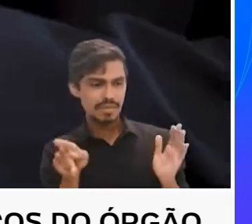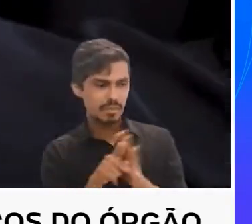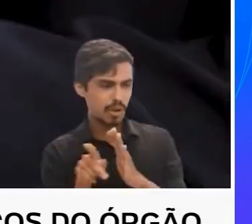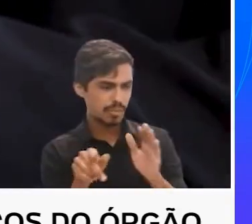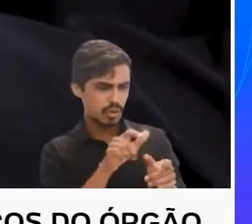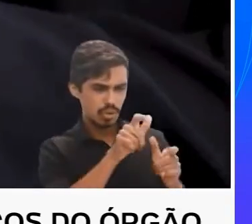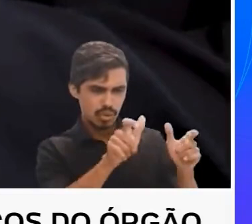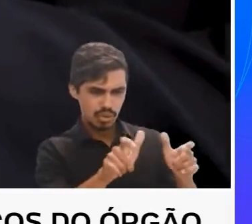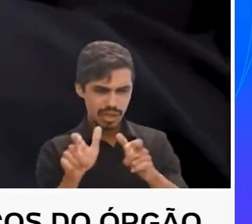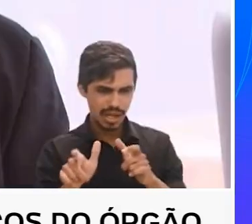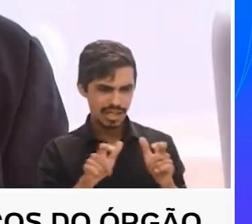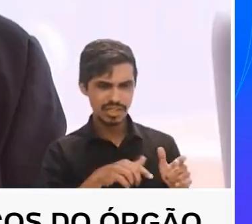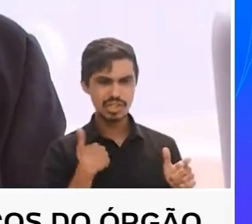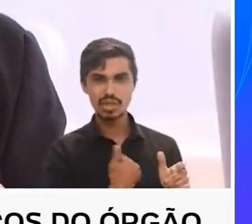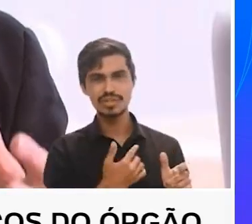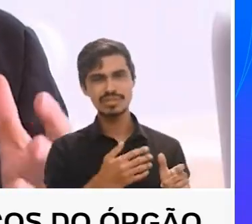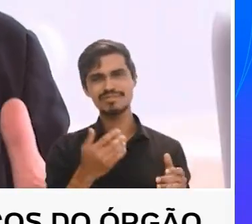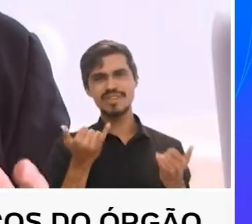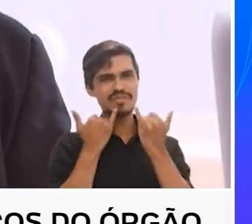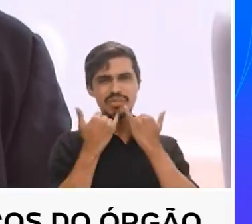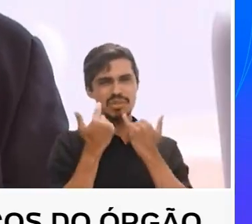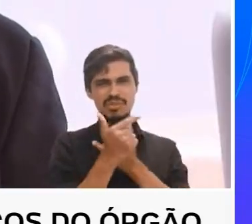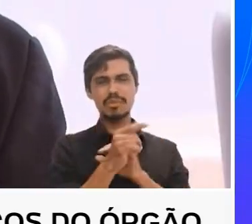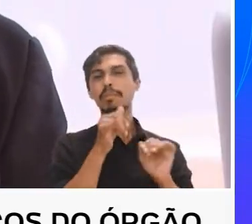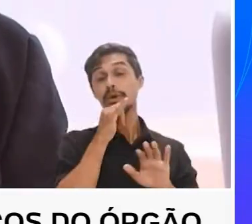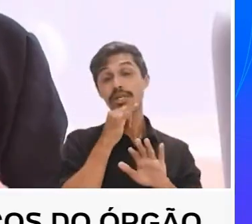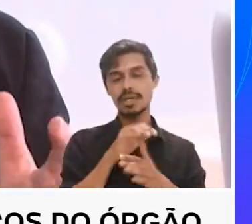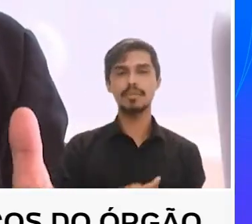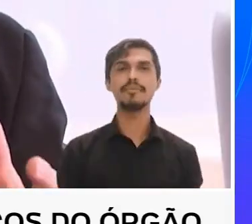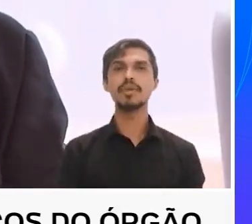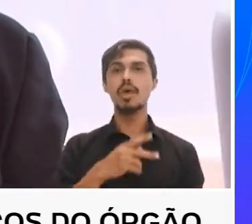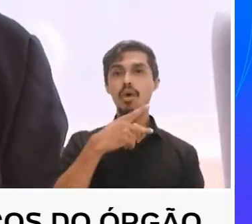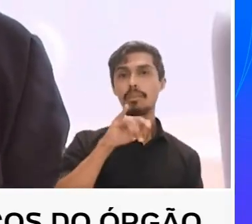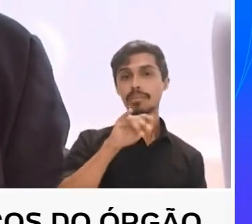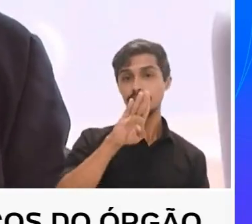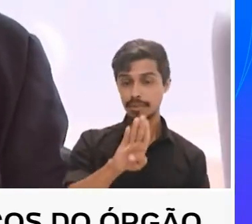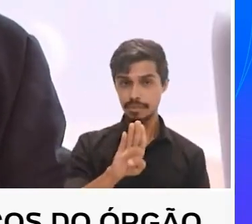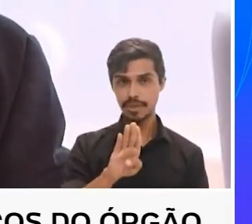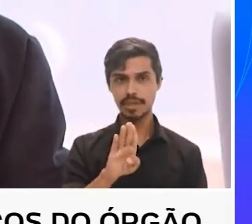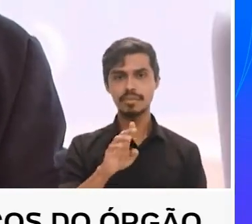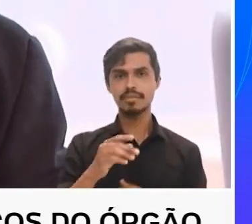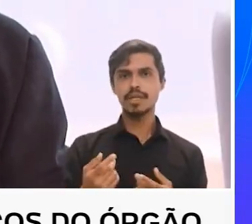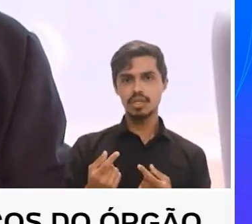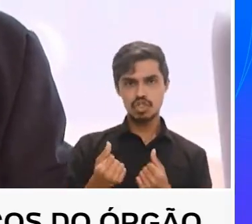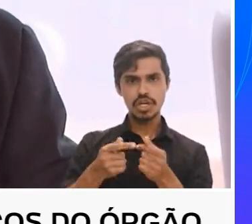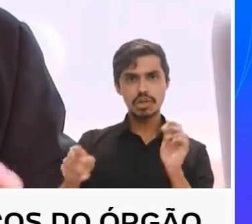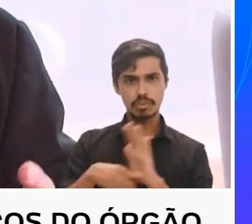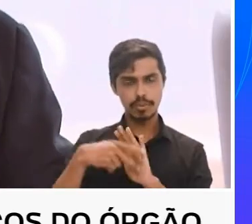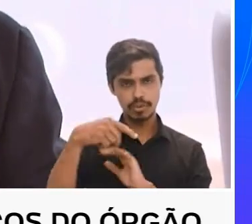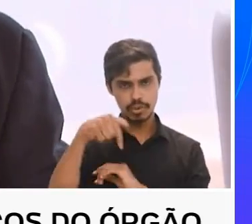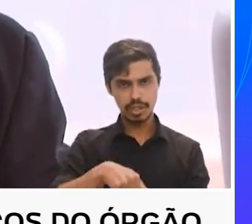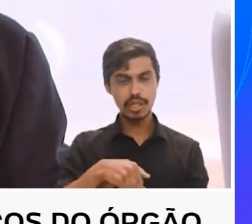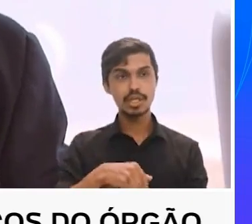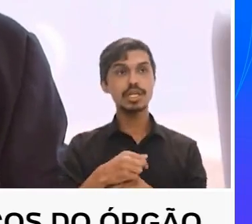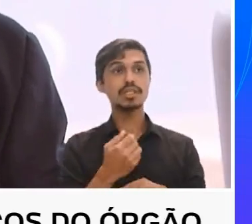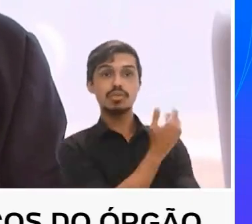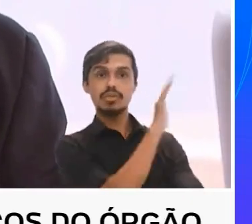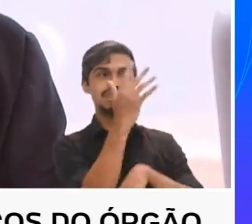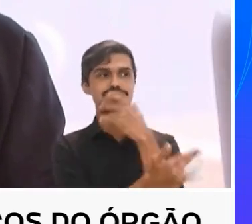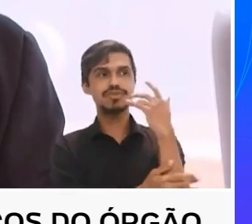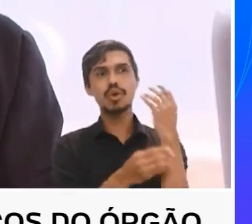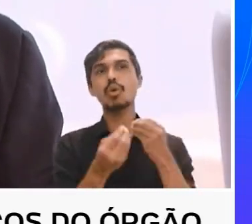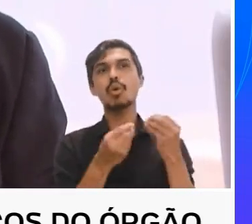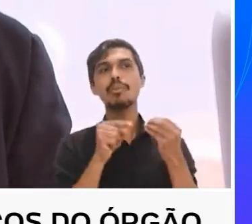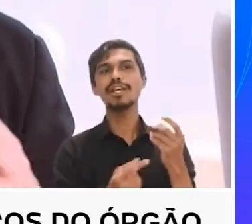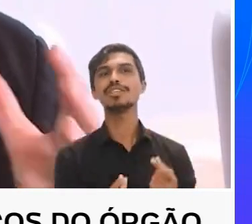transparência do país asiático sobre estatística. Deixa eu ver aqui. Hoje, com o deslocamento do Centro Dinâmico